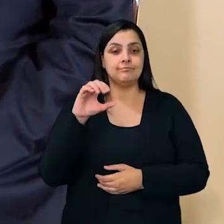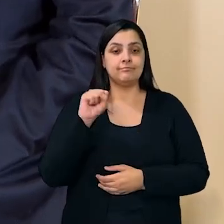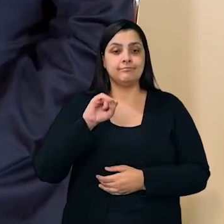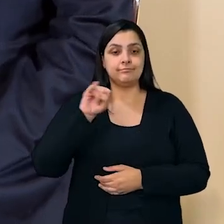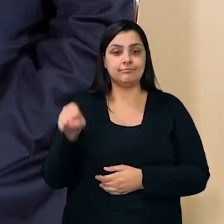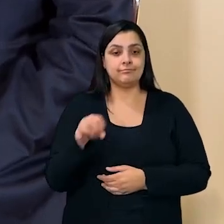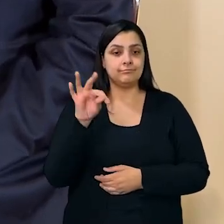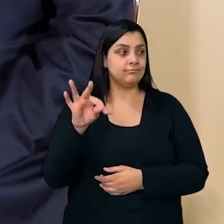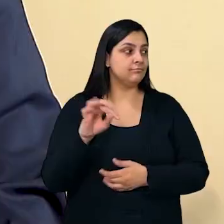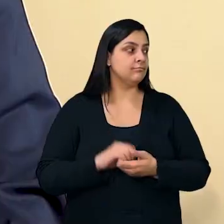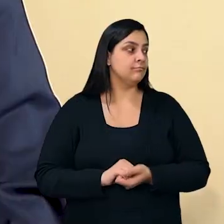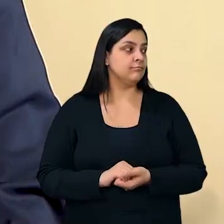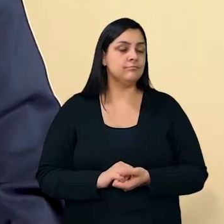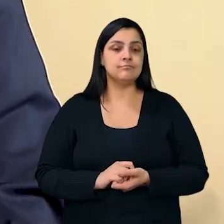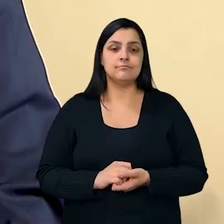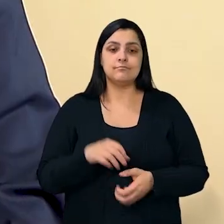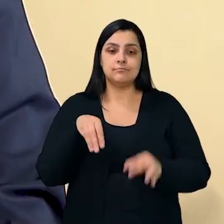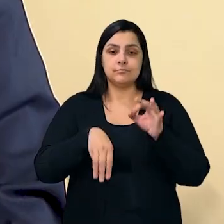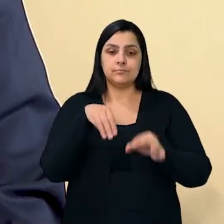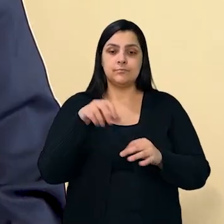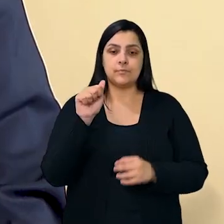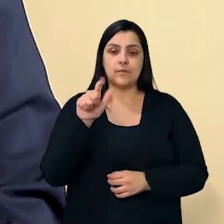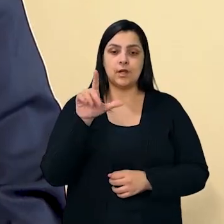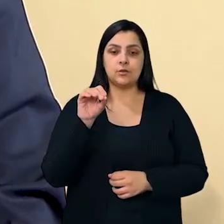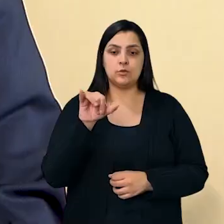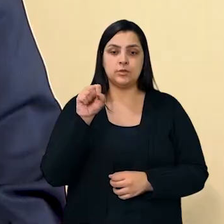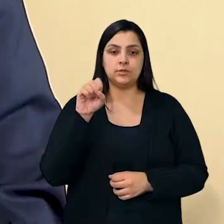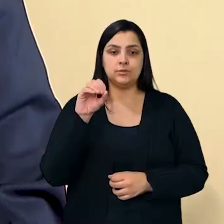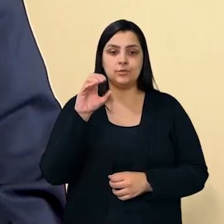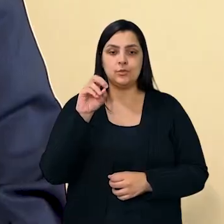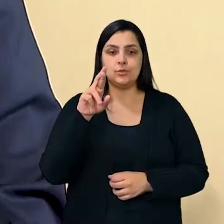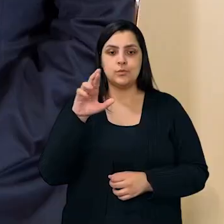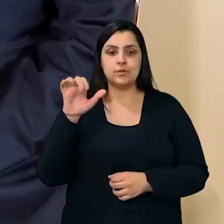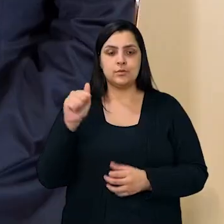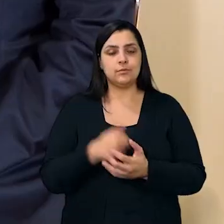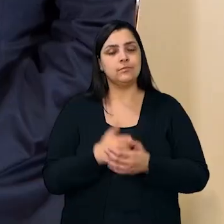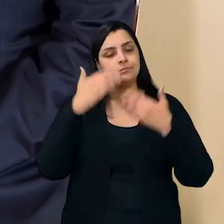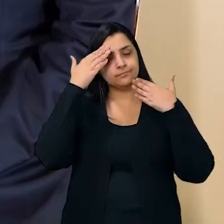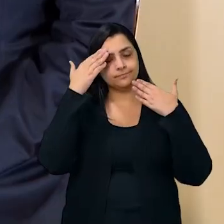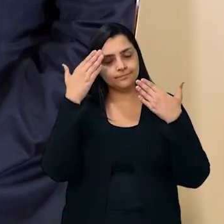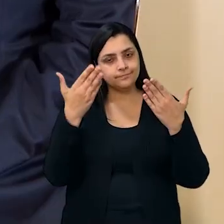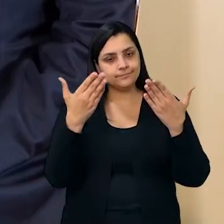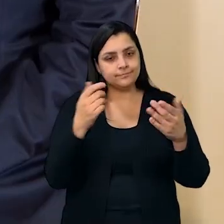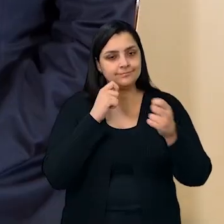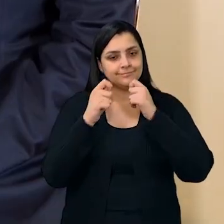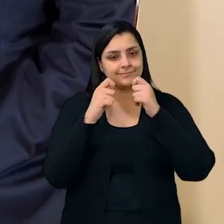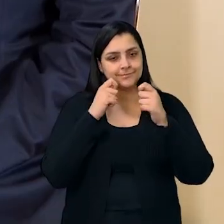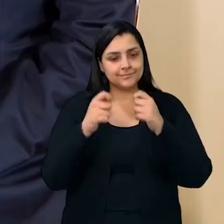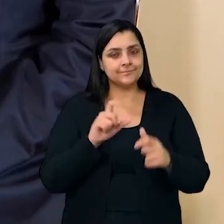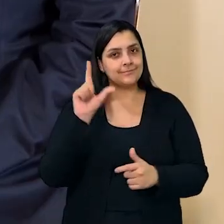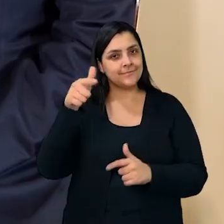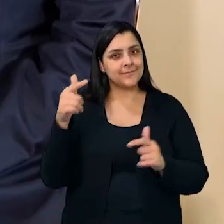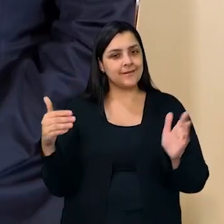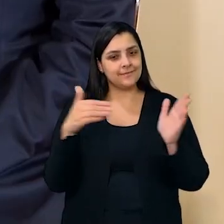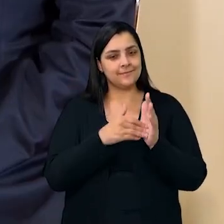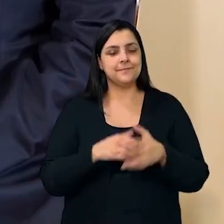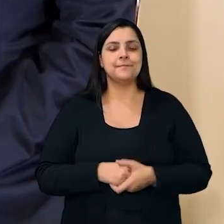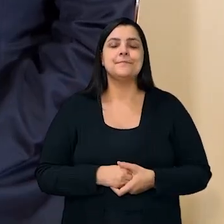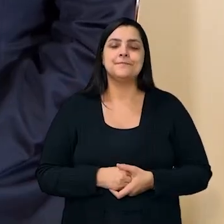Conselho Superior da Justiça do Trabalho, ministro Aloísio Correia da Veiga. Ministro, muito obrigado pela entrevista. Até uma